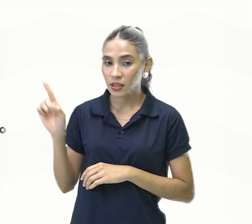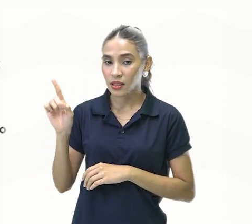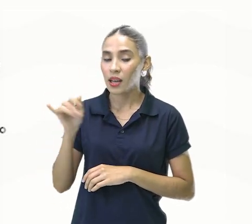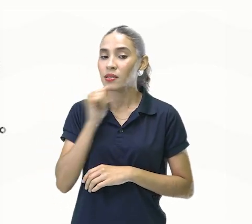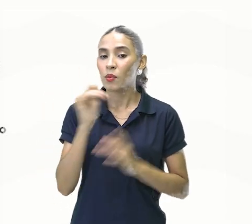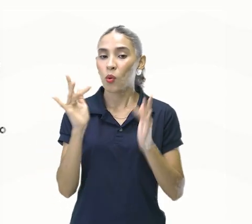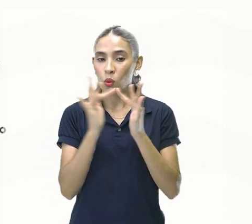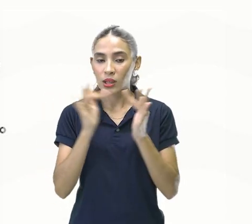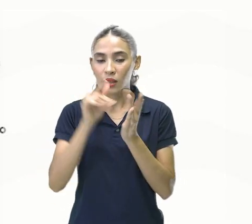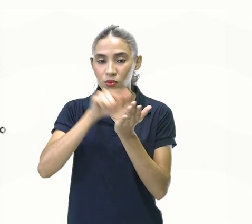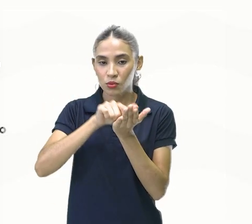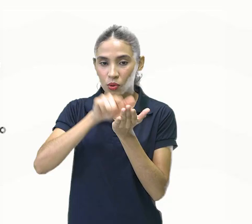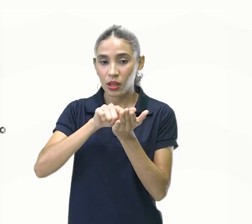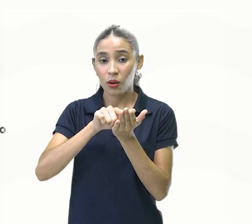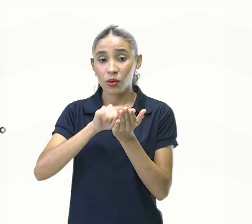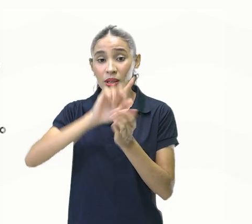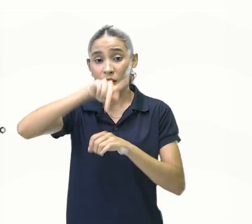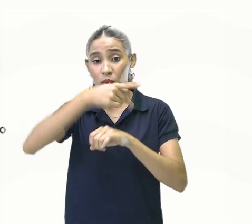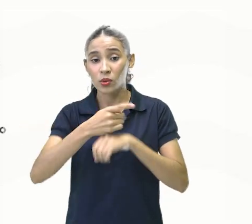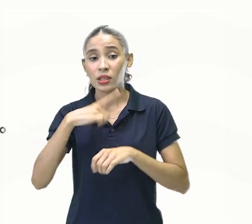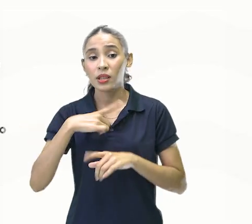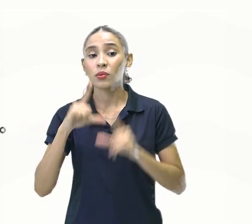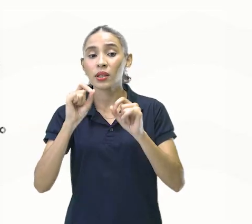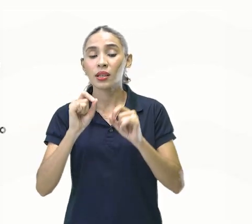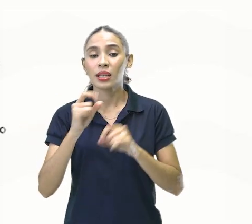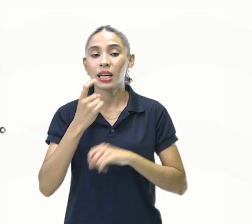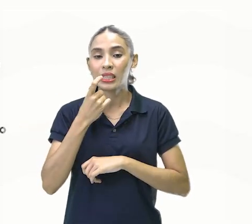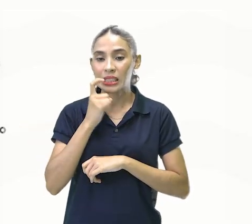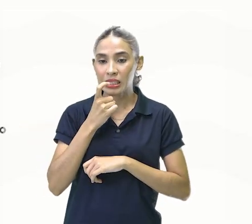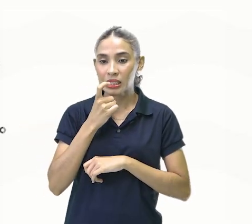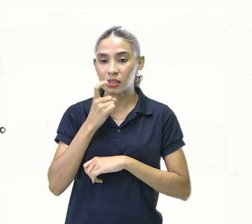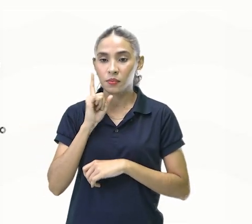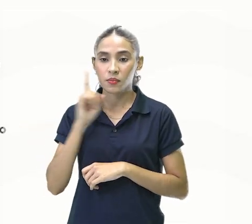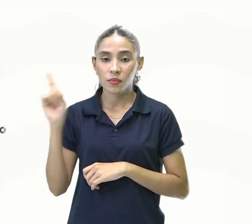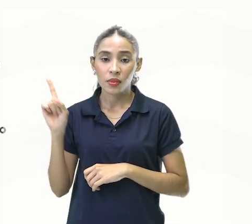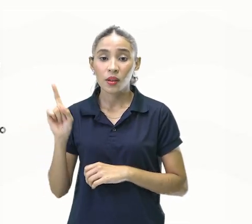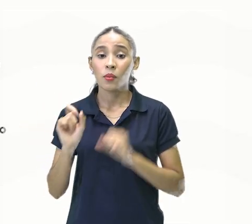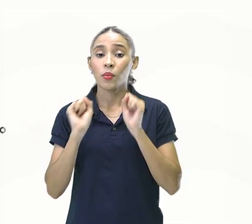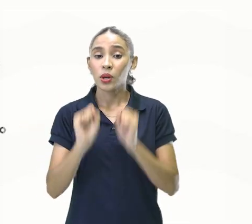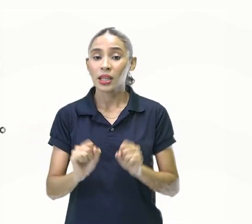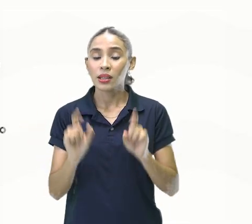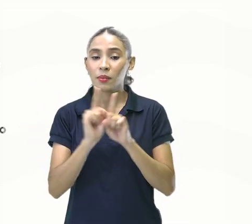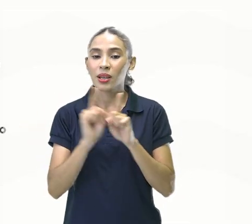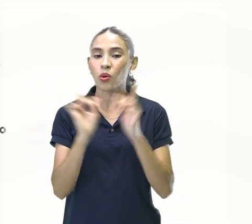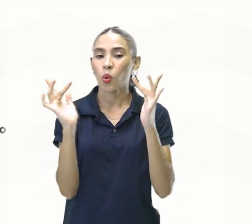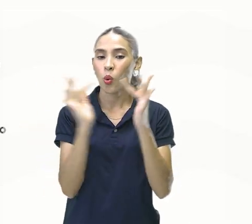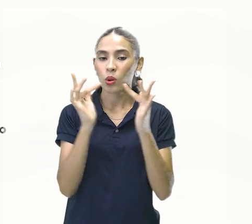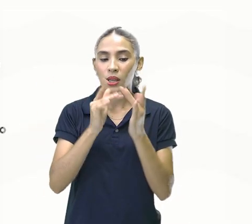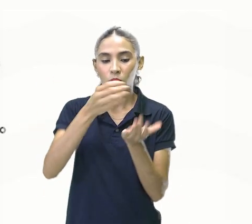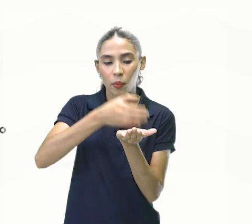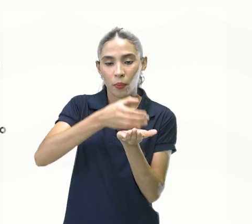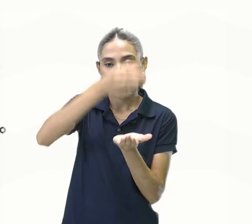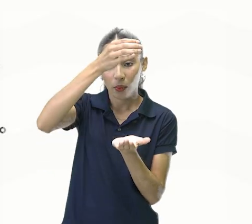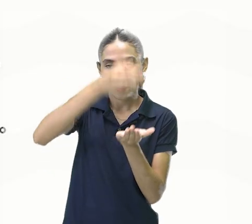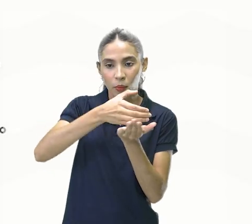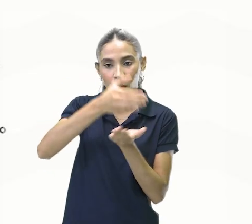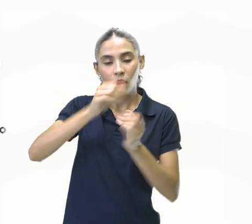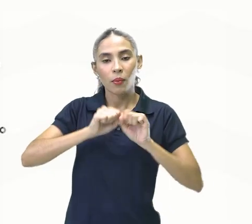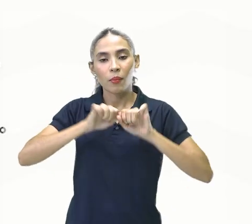do jornal e chega aí no plástico, podendo penetrar, nesse caso